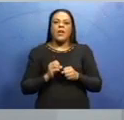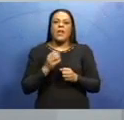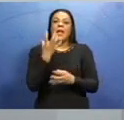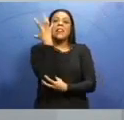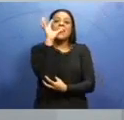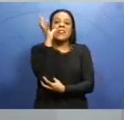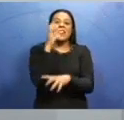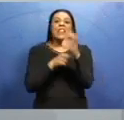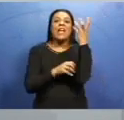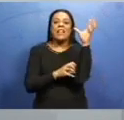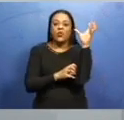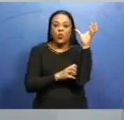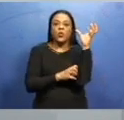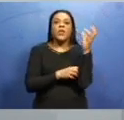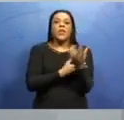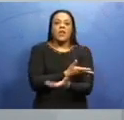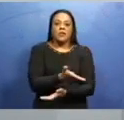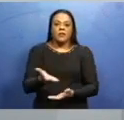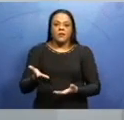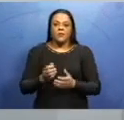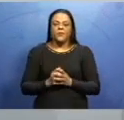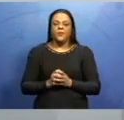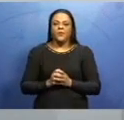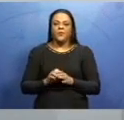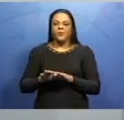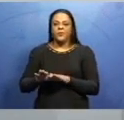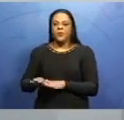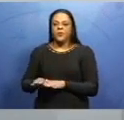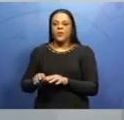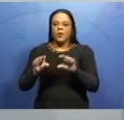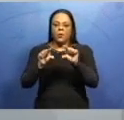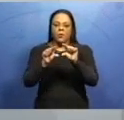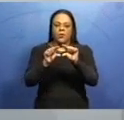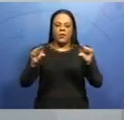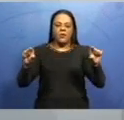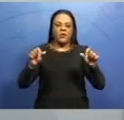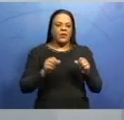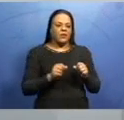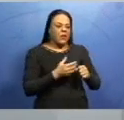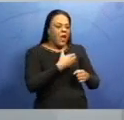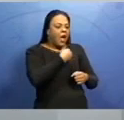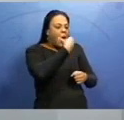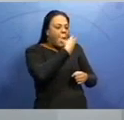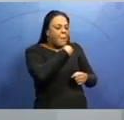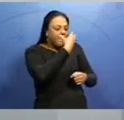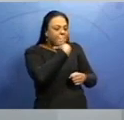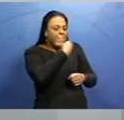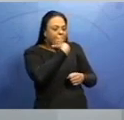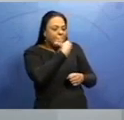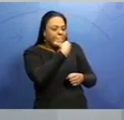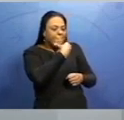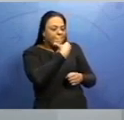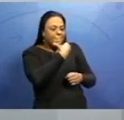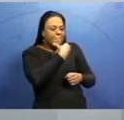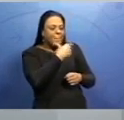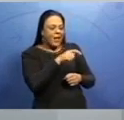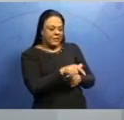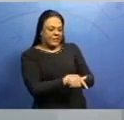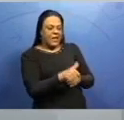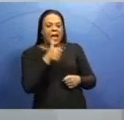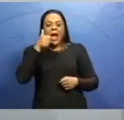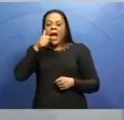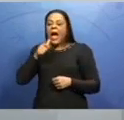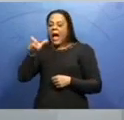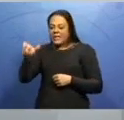Na frase, elas gostam de maçã. O verbo está